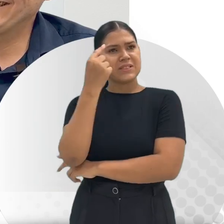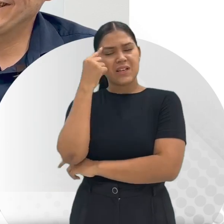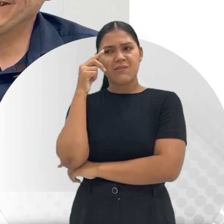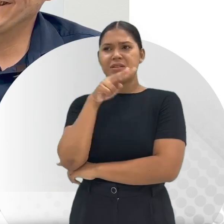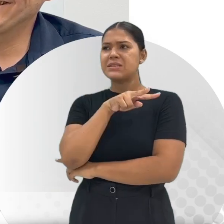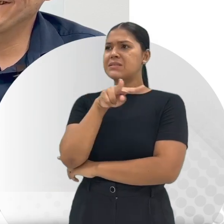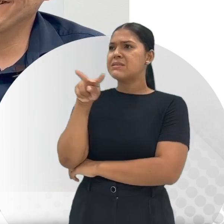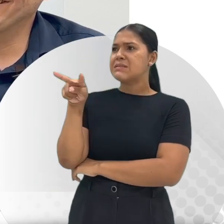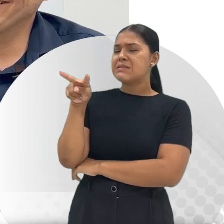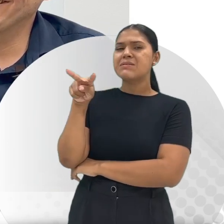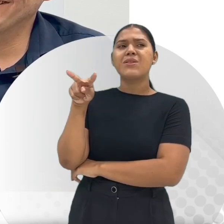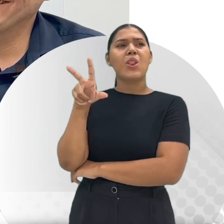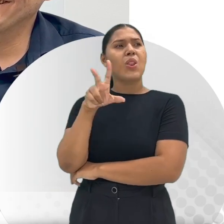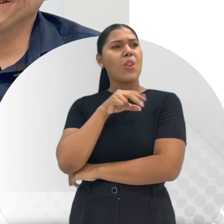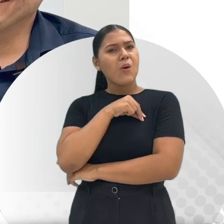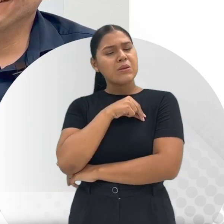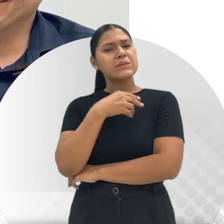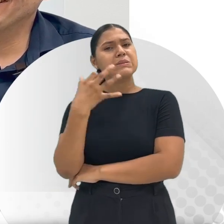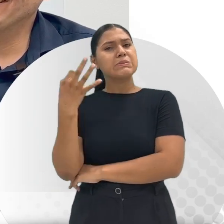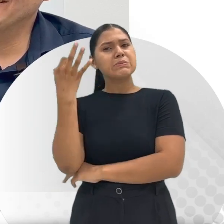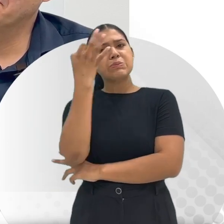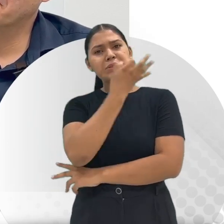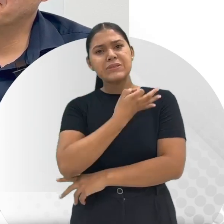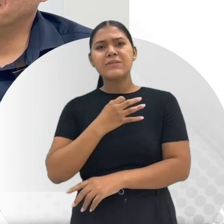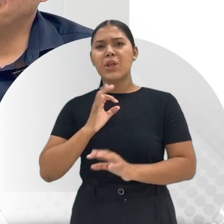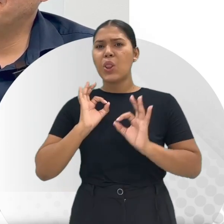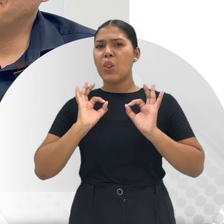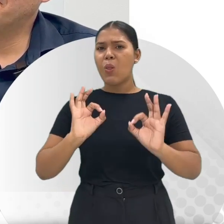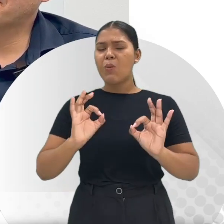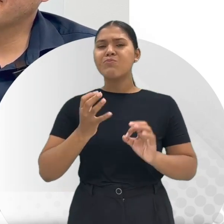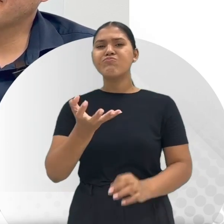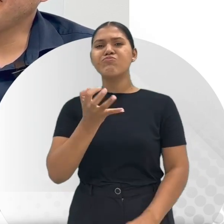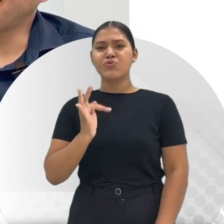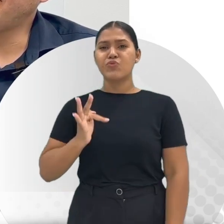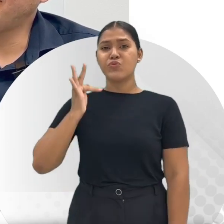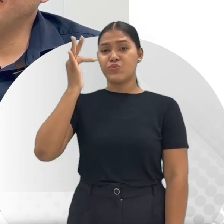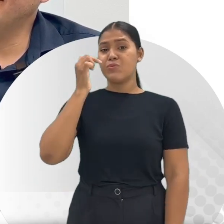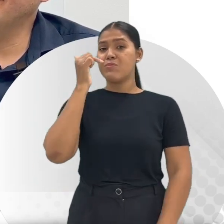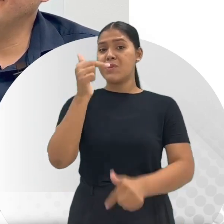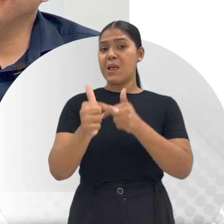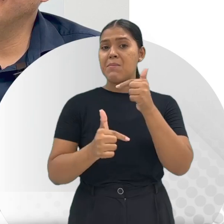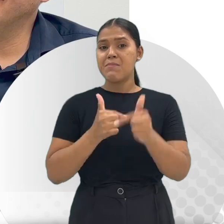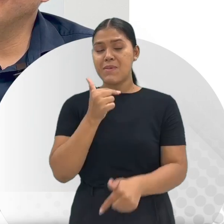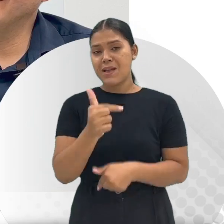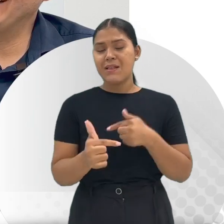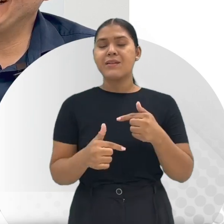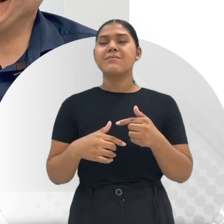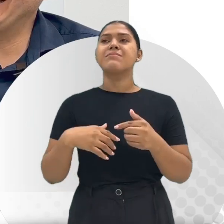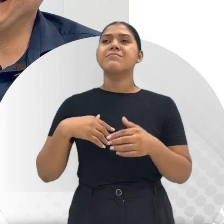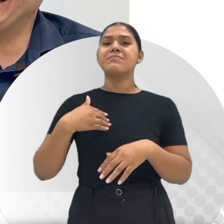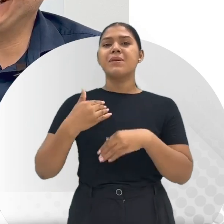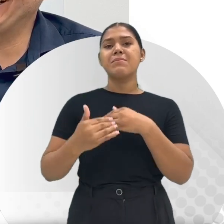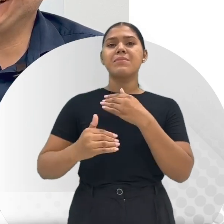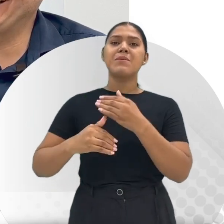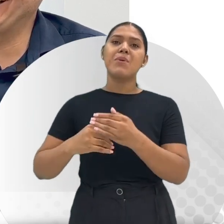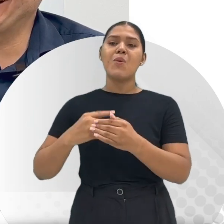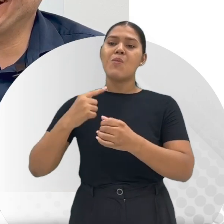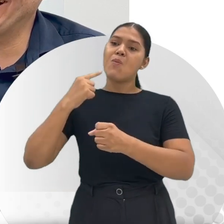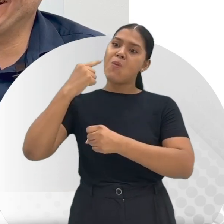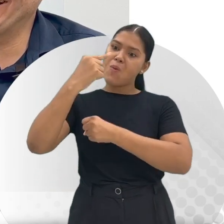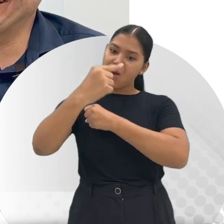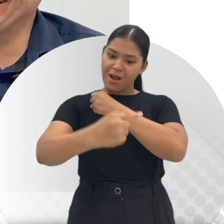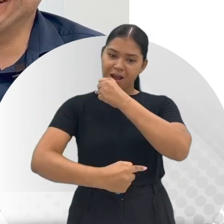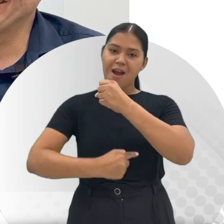bom trabalhar nesse lugar, né, e tal. E eu tinha feito concurso para o Instituto, mal Uhum. sabia eu que depois de um ano eu ia